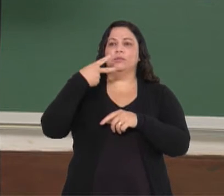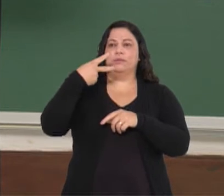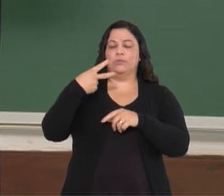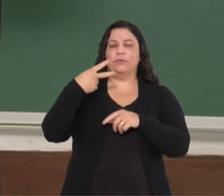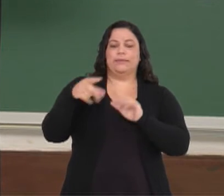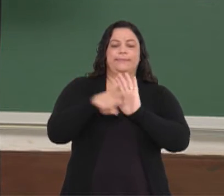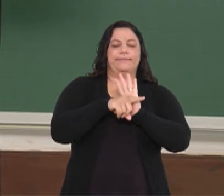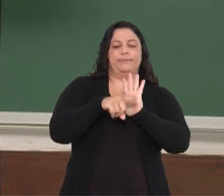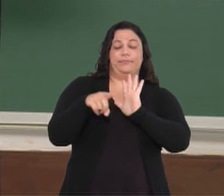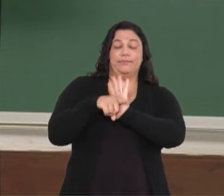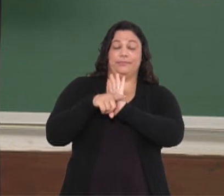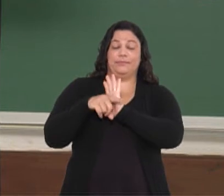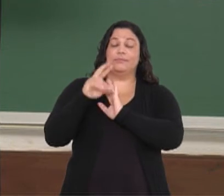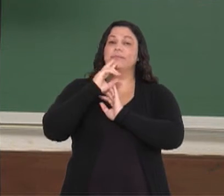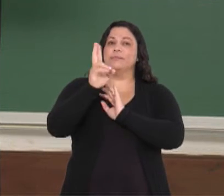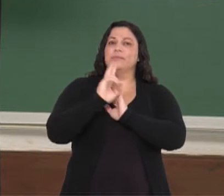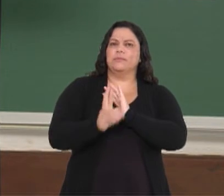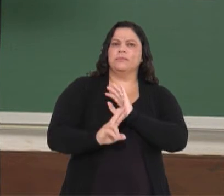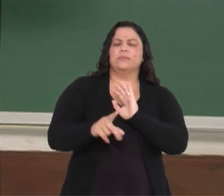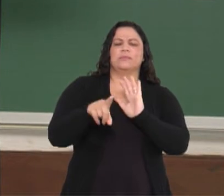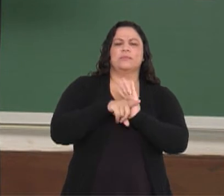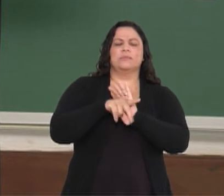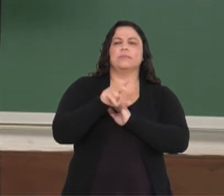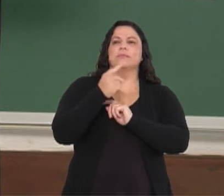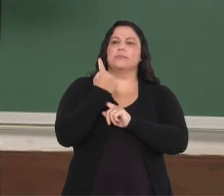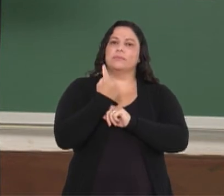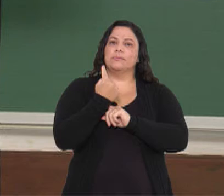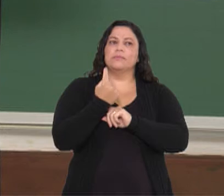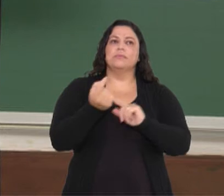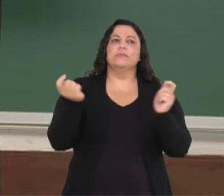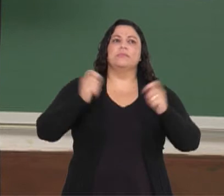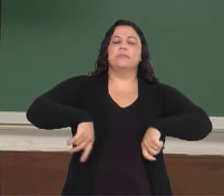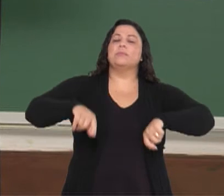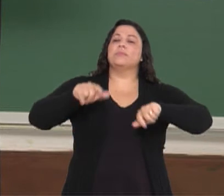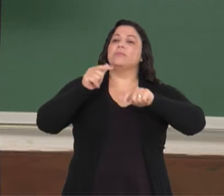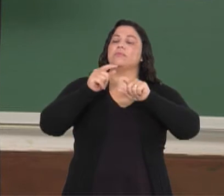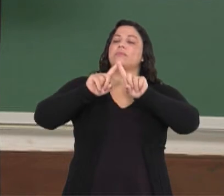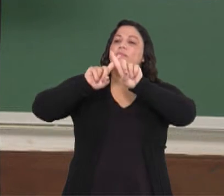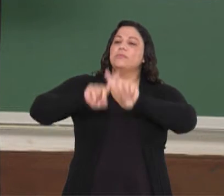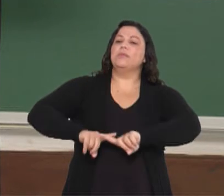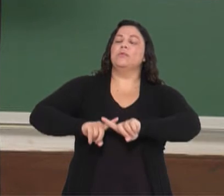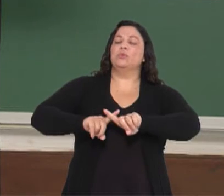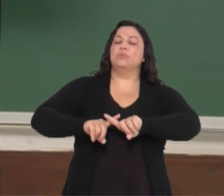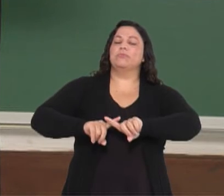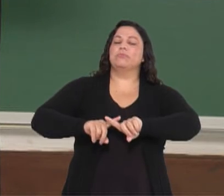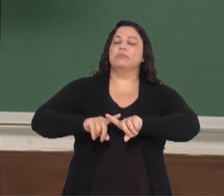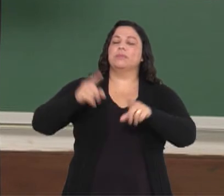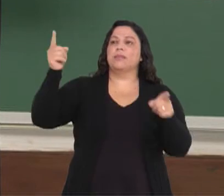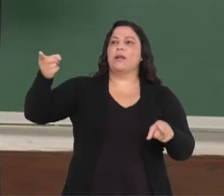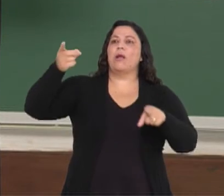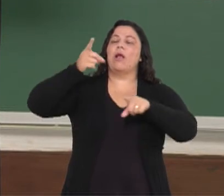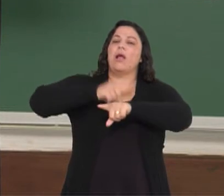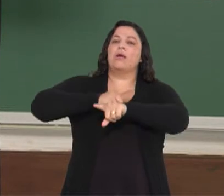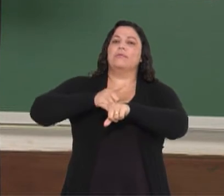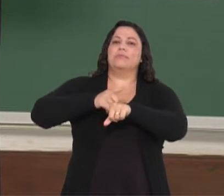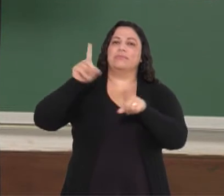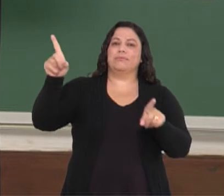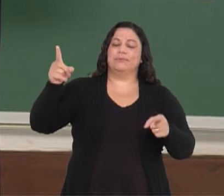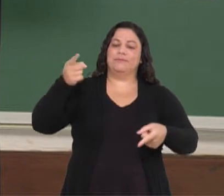Aqui é negativo, como resposta tenho negativo 1. Agora eu faço a multiplicação contrária. 1 vezes